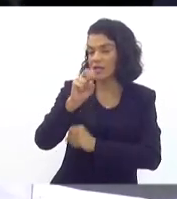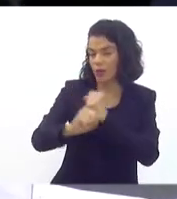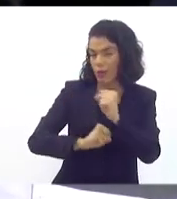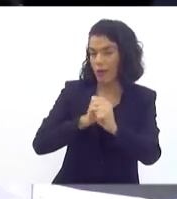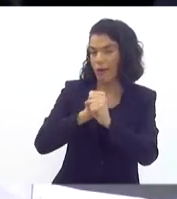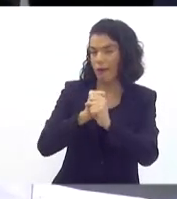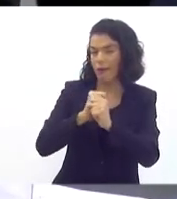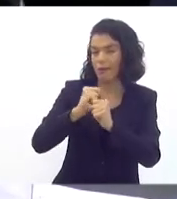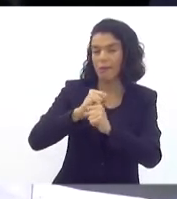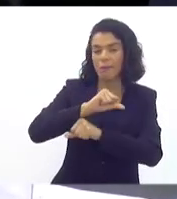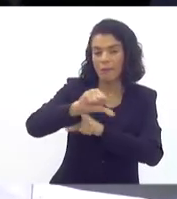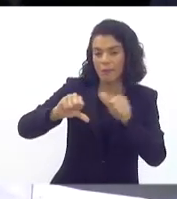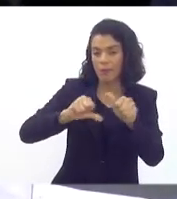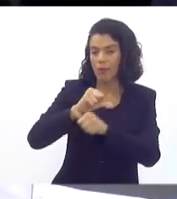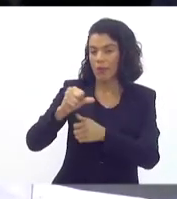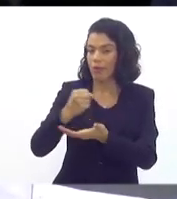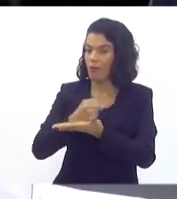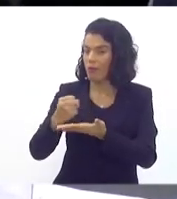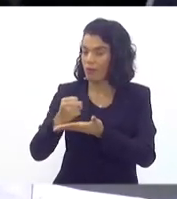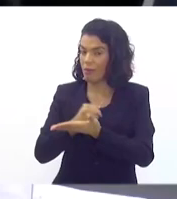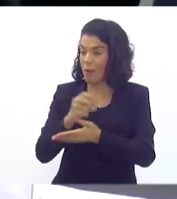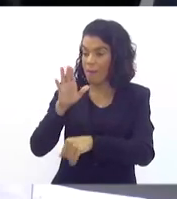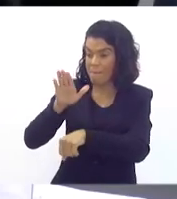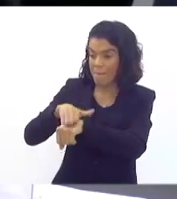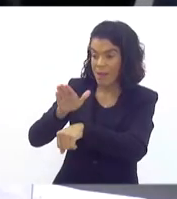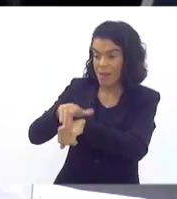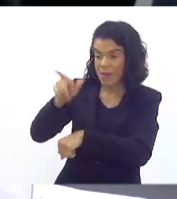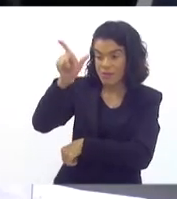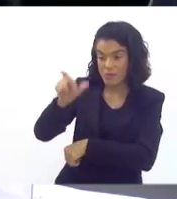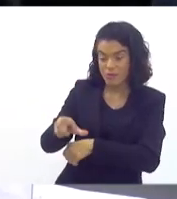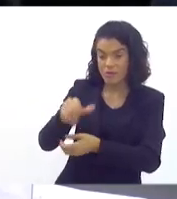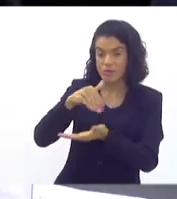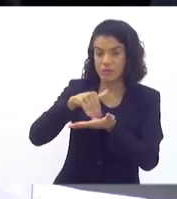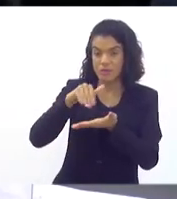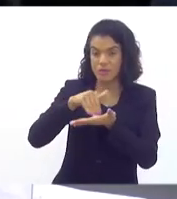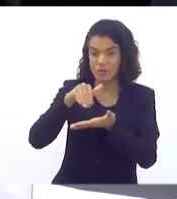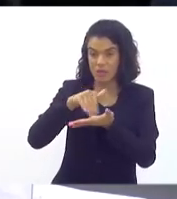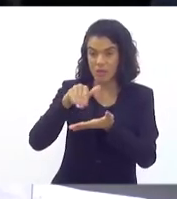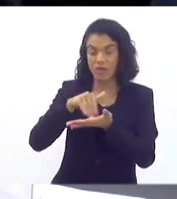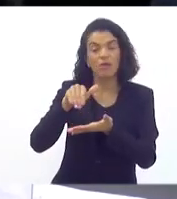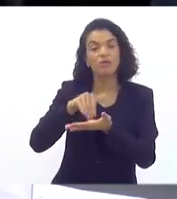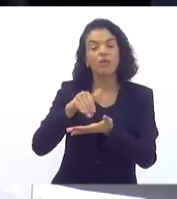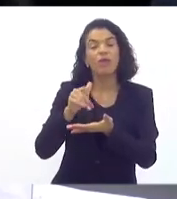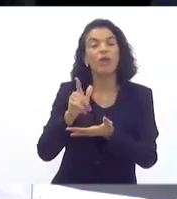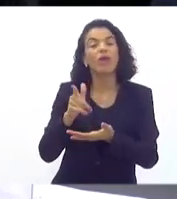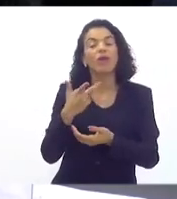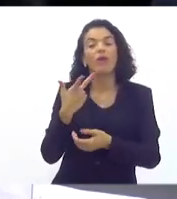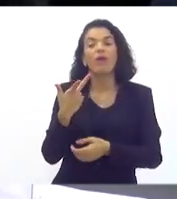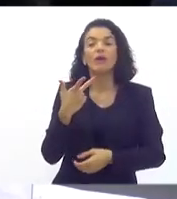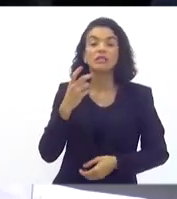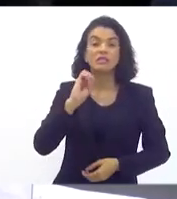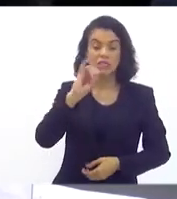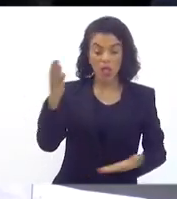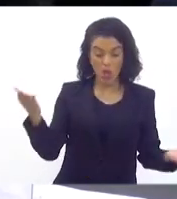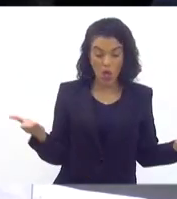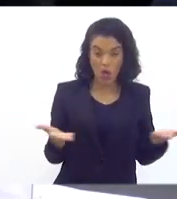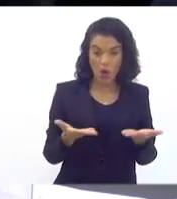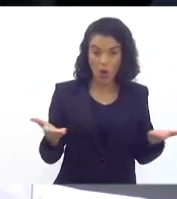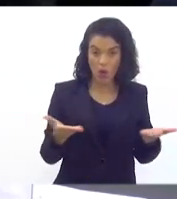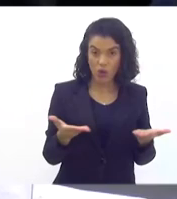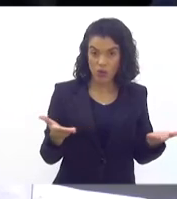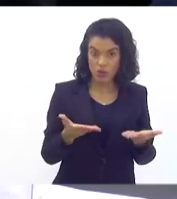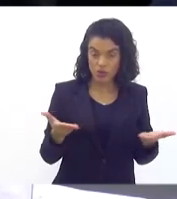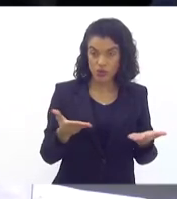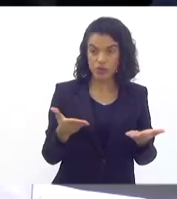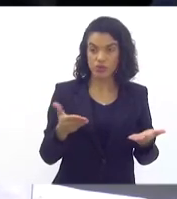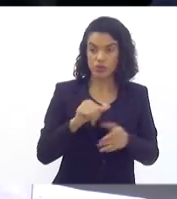do contrato e o próprio Secretário é usou a fala dizendo que se fosse hoje